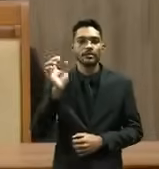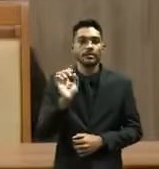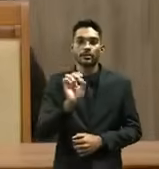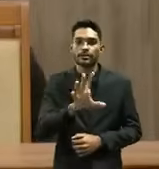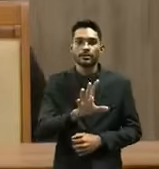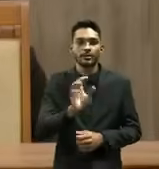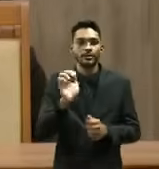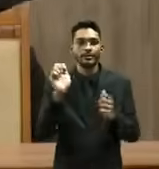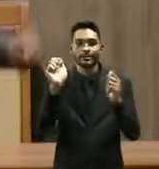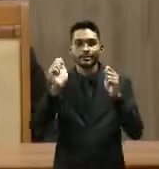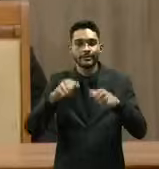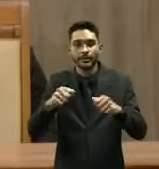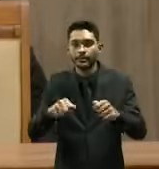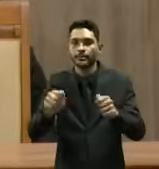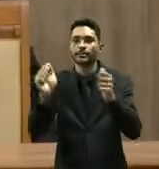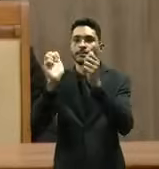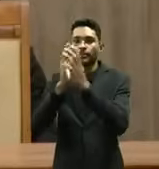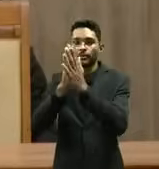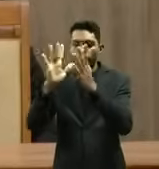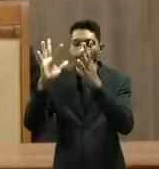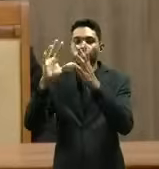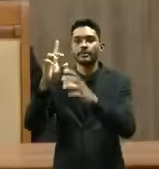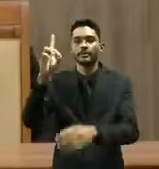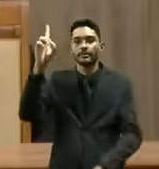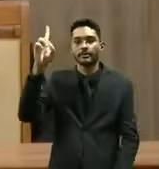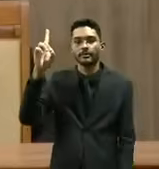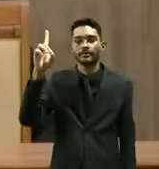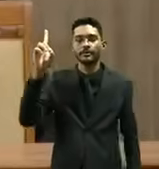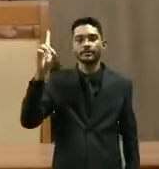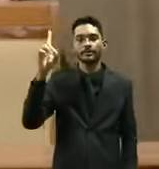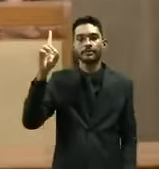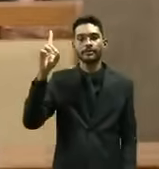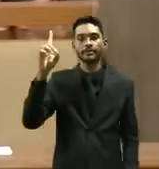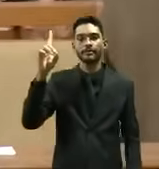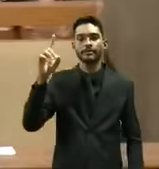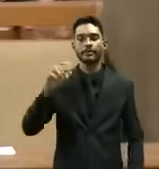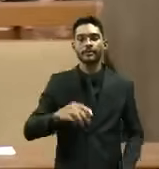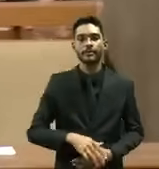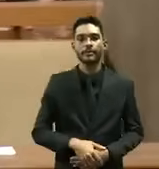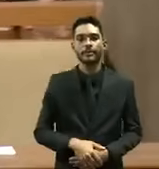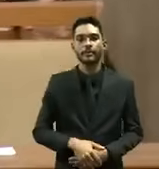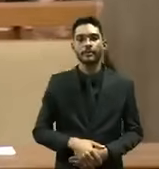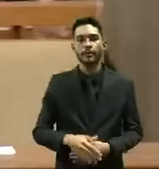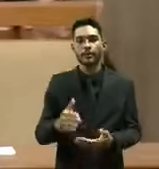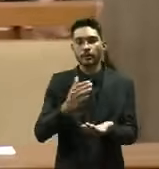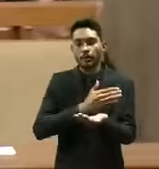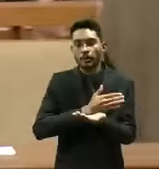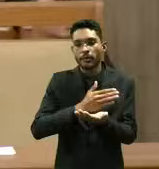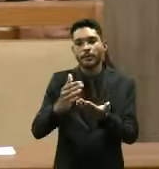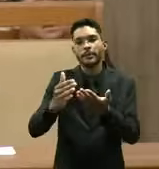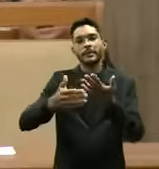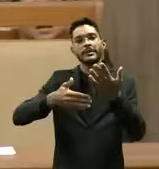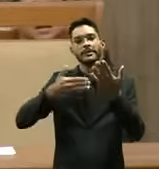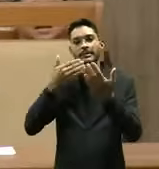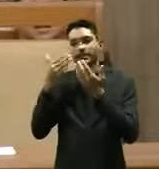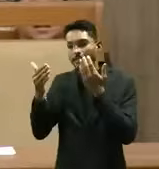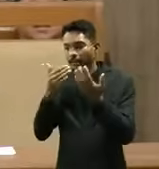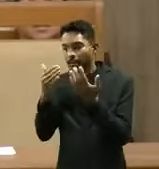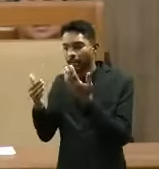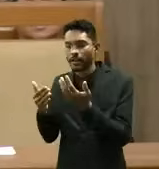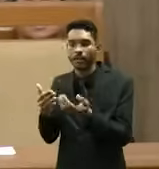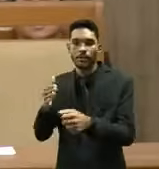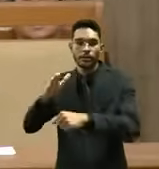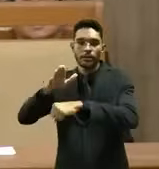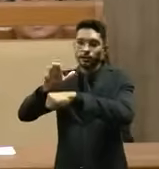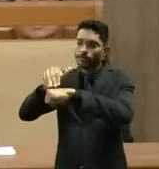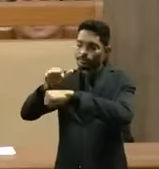versículo lá irmão o o o Atos aí observem bem E quando eu comecei a falar olha ele não chamou ninguém à frente